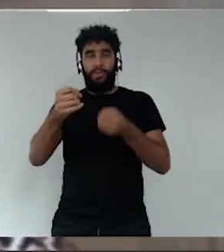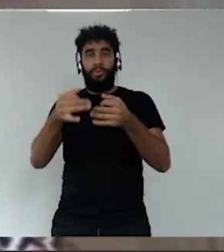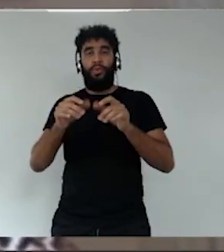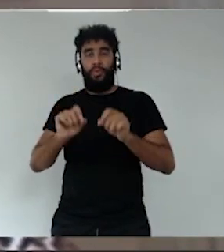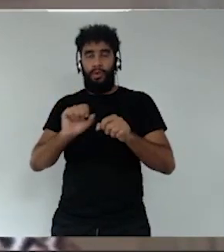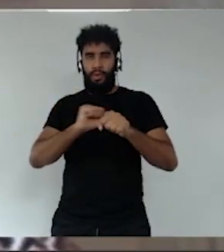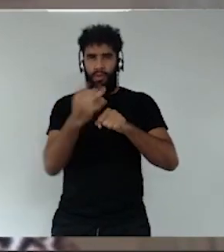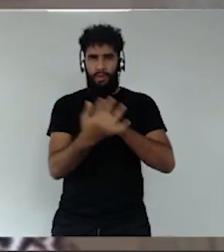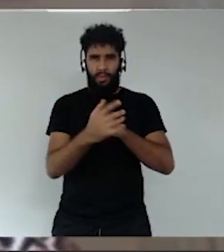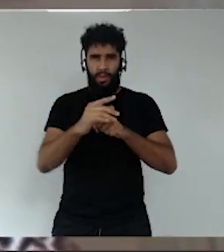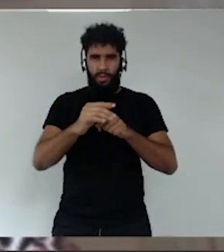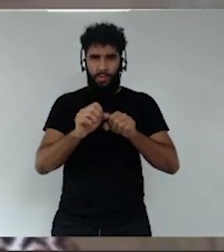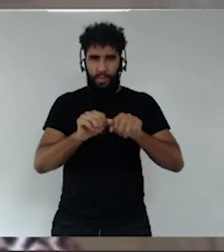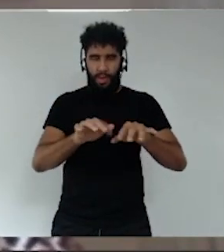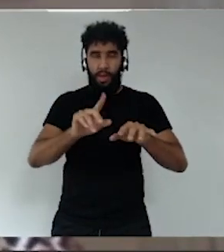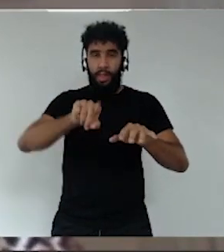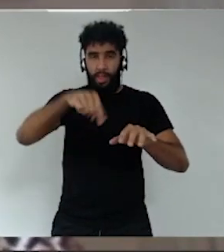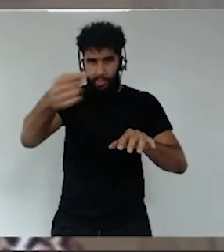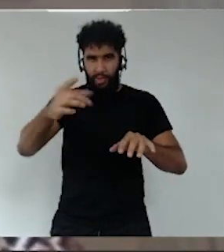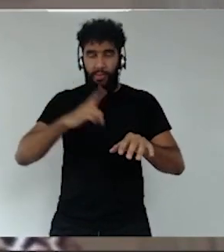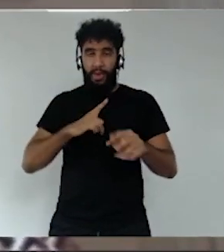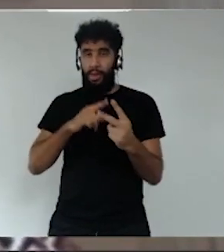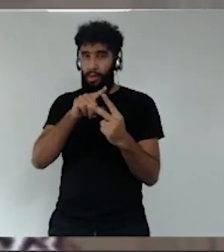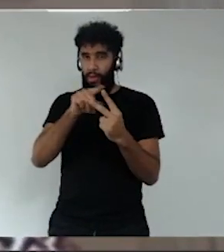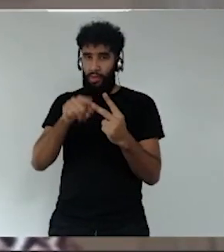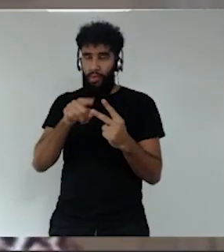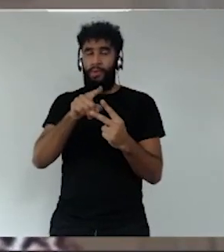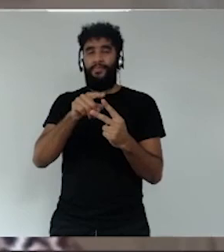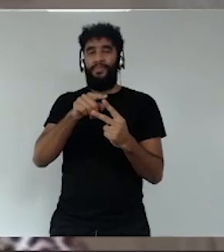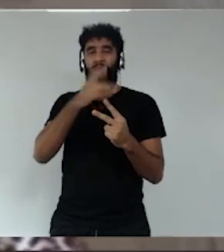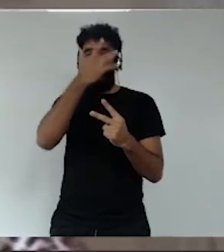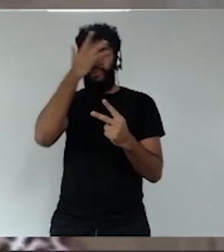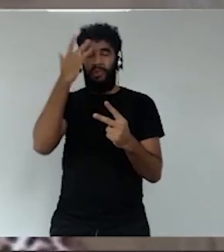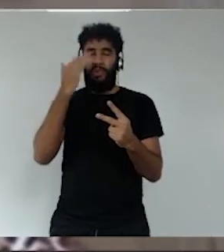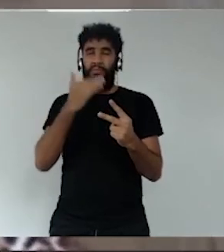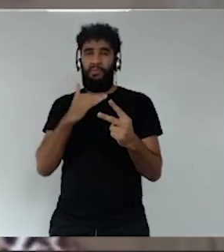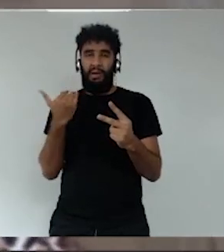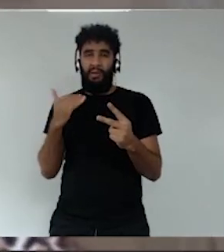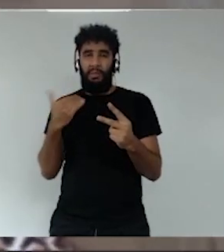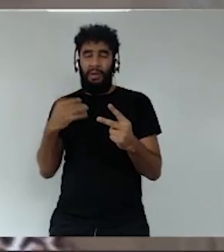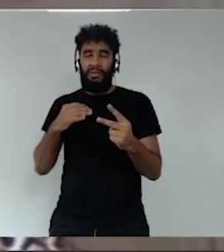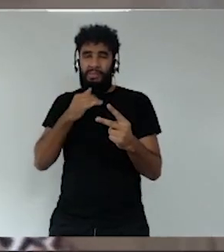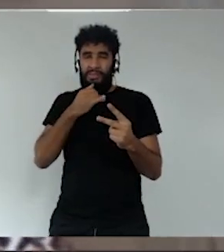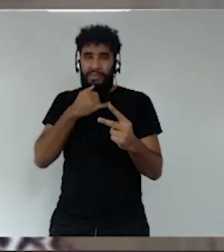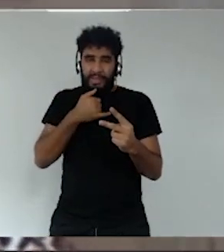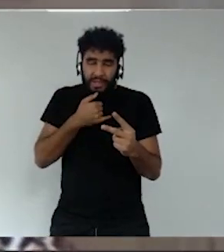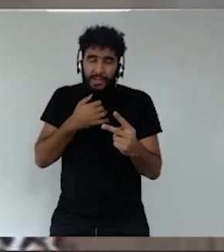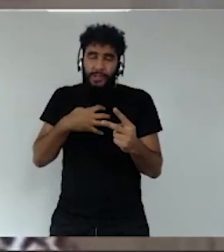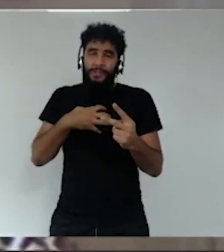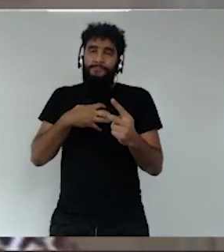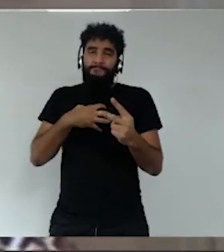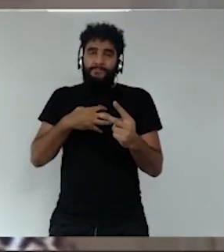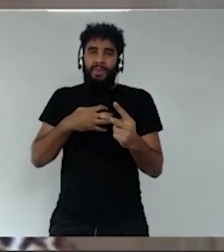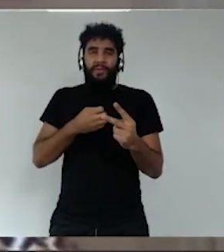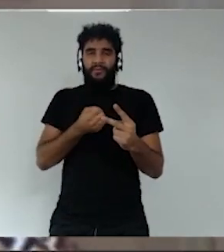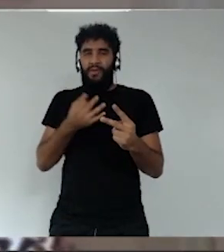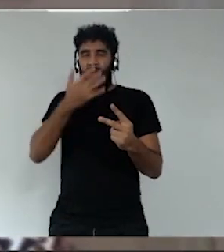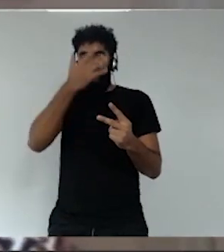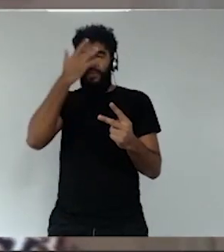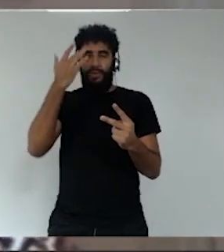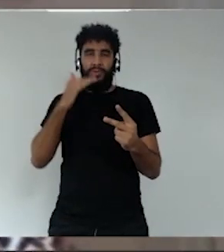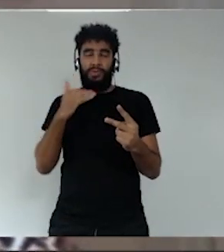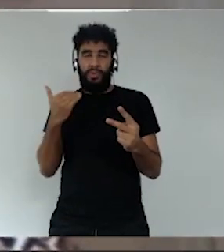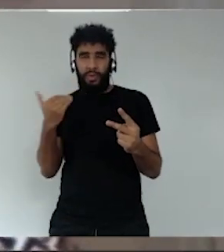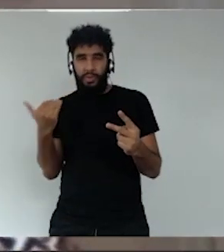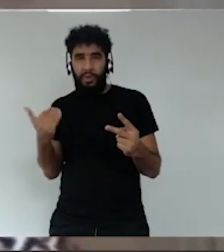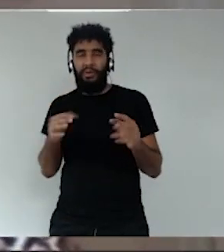duas grandes batalhas, uma sanitária, né, com mortes e uma tristeza, assim, de perda, de